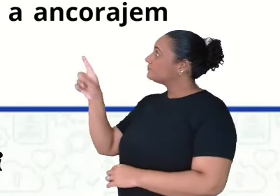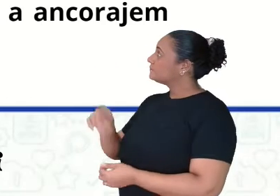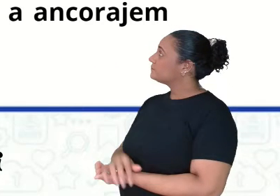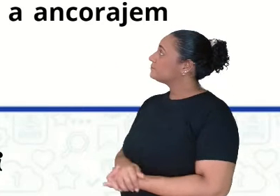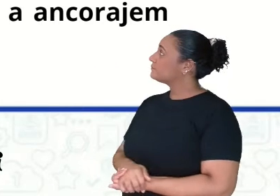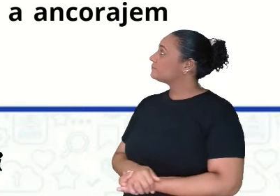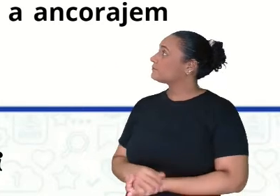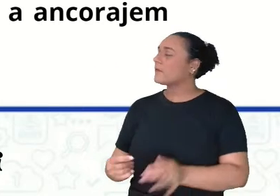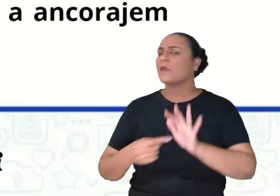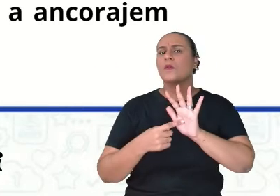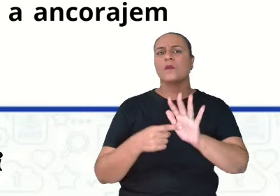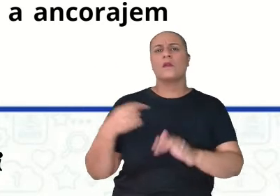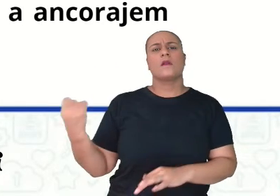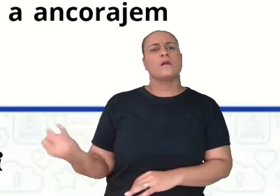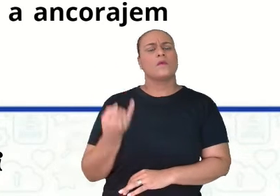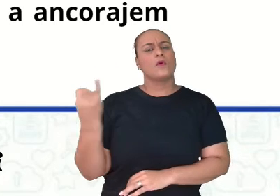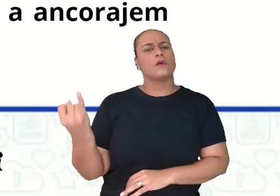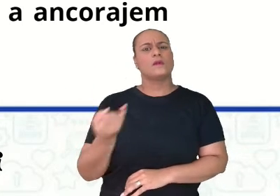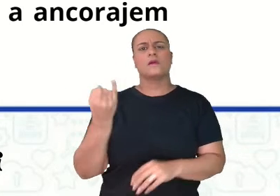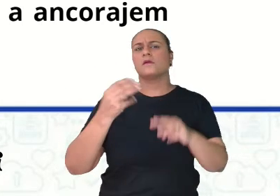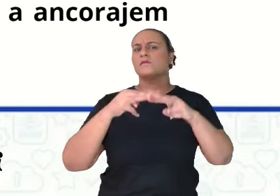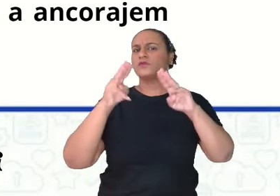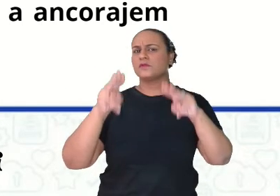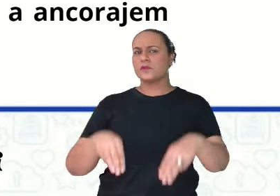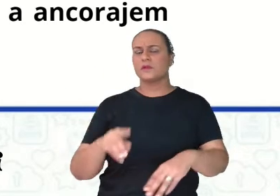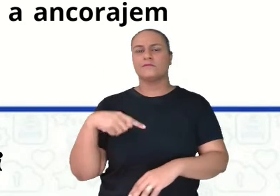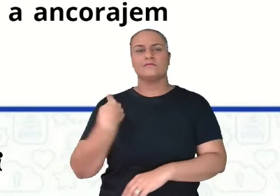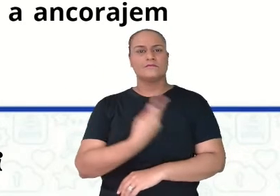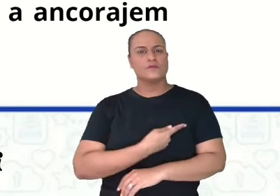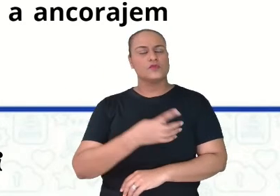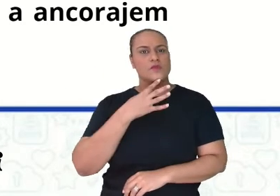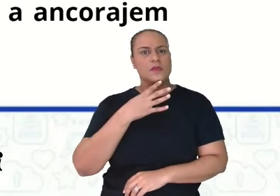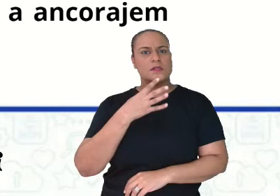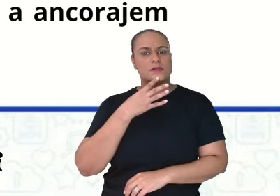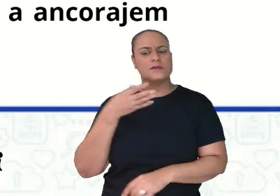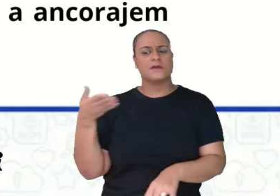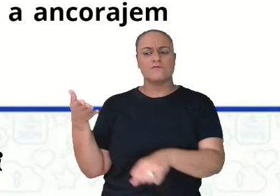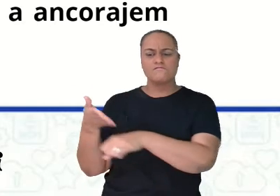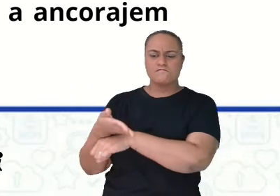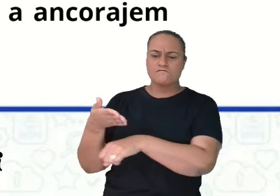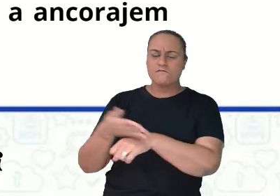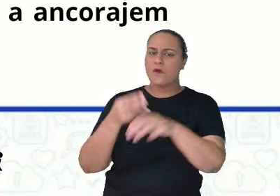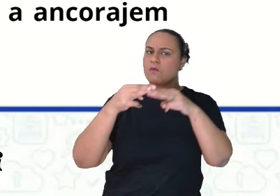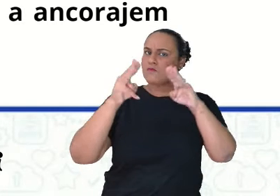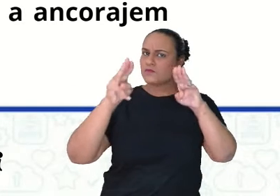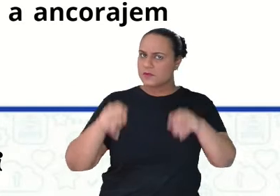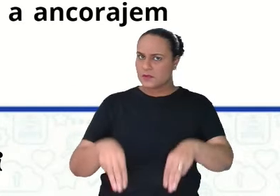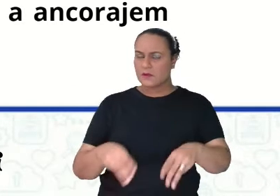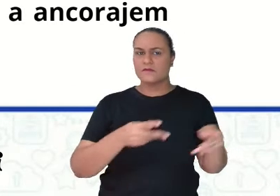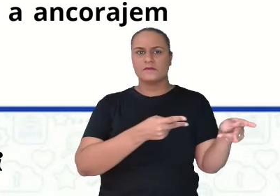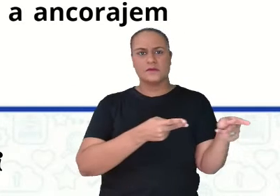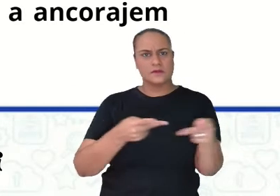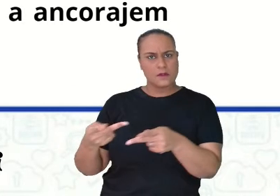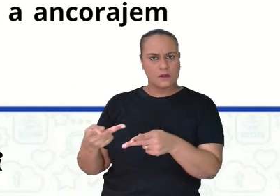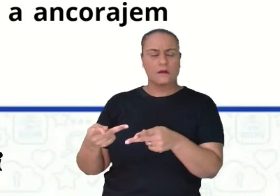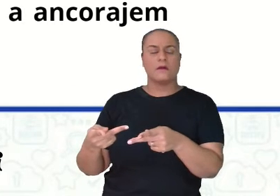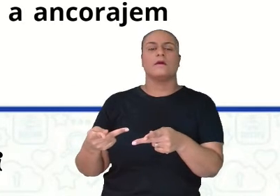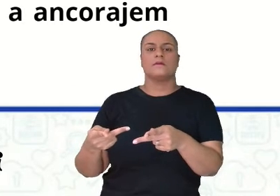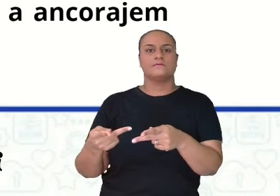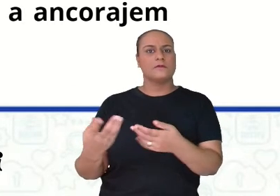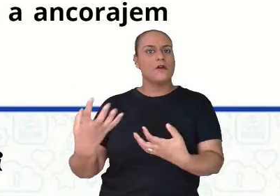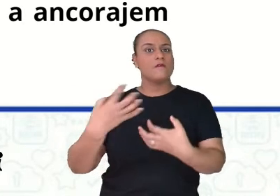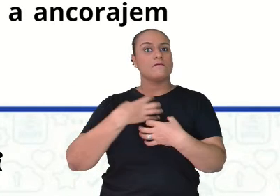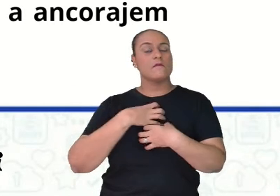Que eu coloquei a importância do museu, da gente conhecer os museus, da gente visitar, né? Que é uma forma da